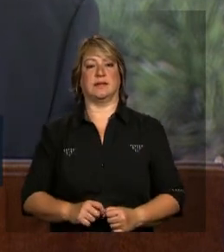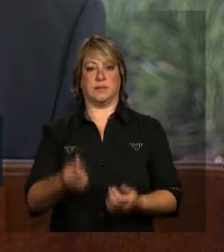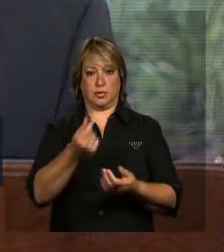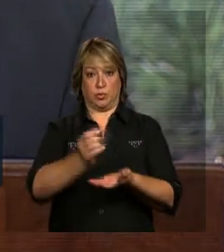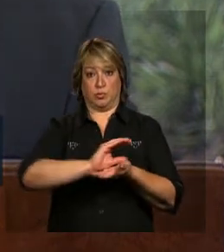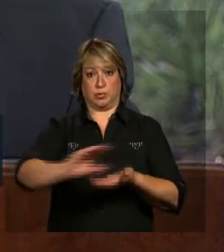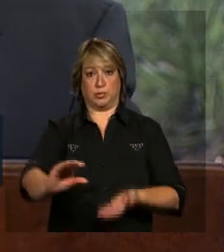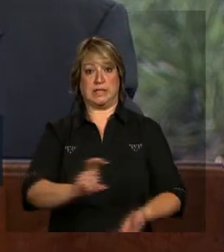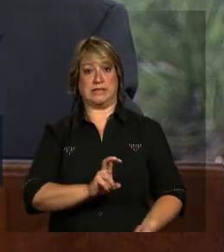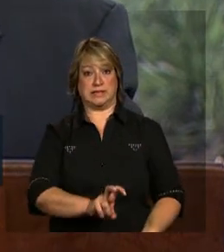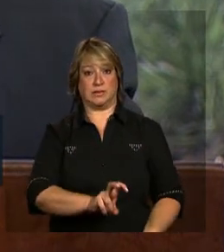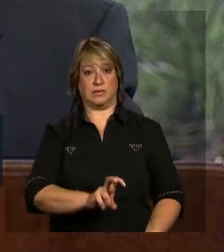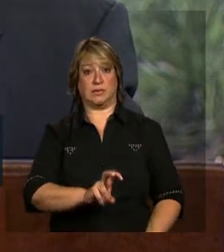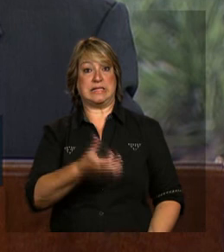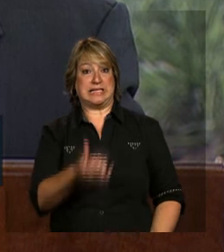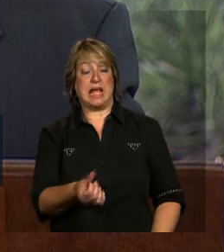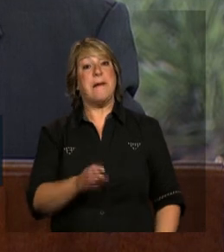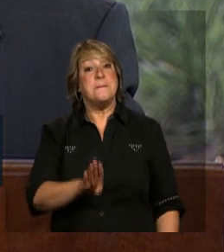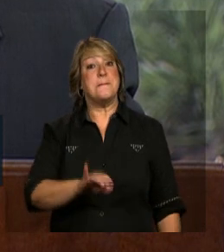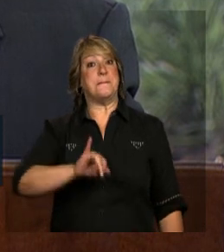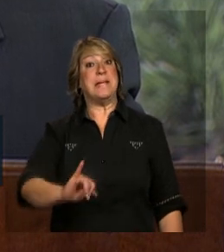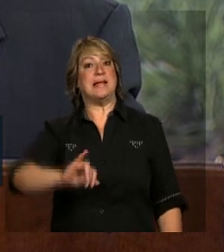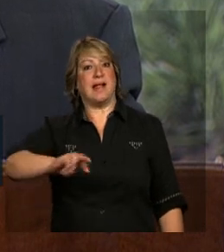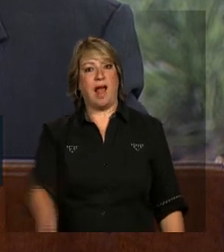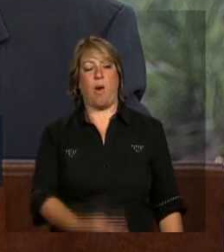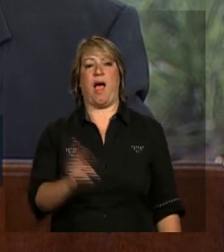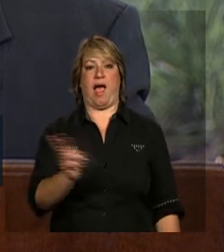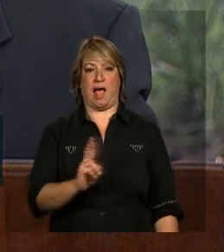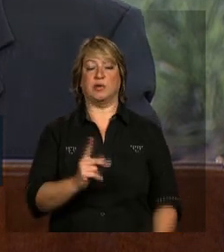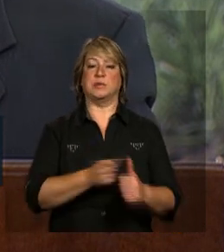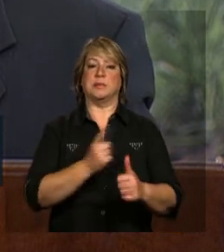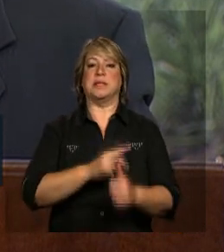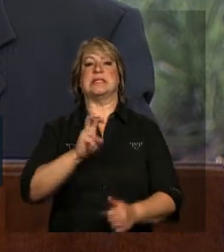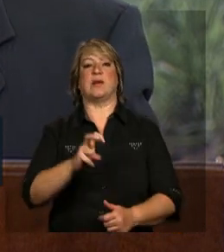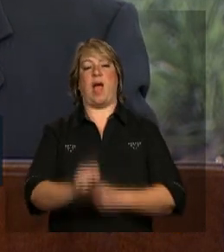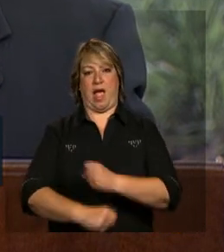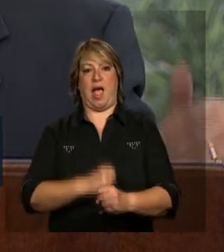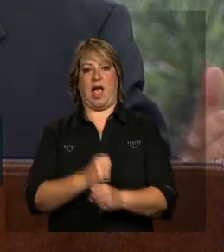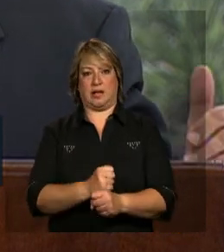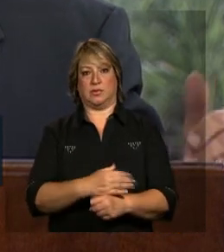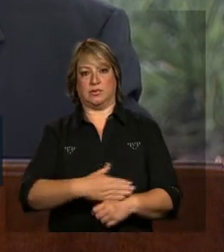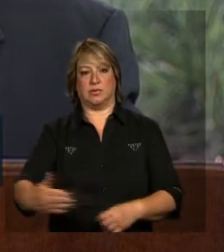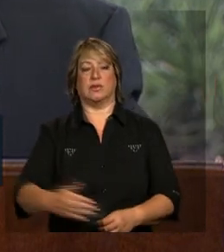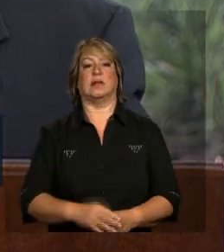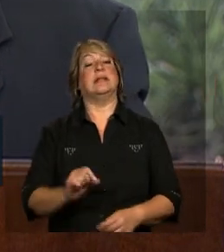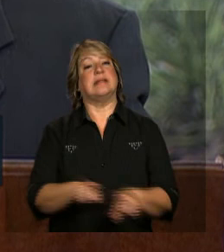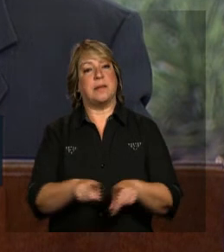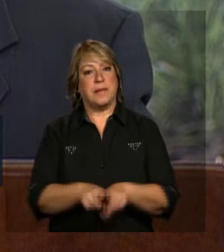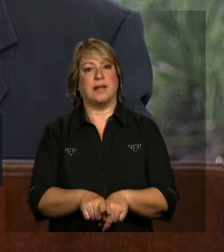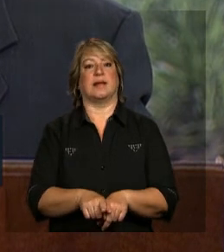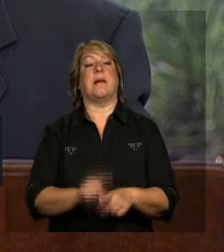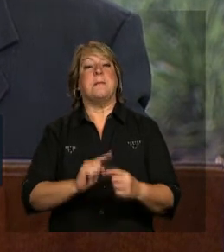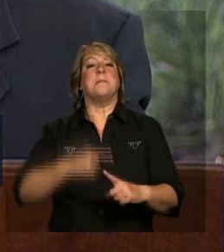é da ordem de 56 bilhões de reais nos primeiros cinco anos e subsequentemente